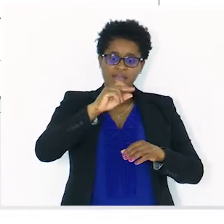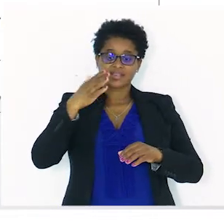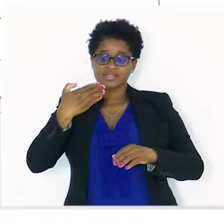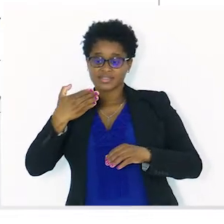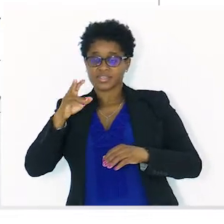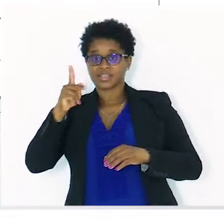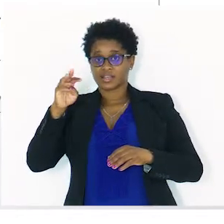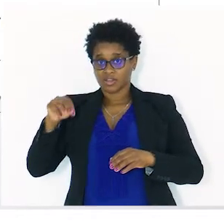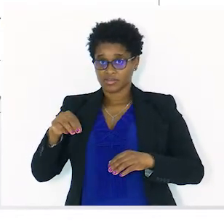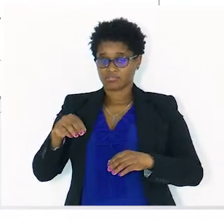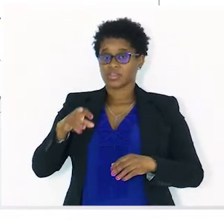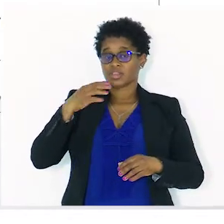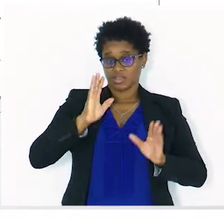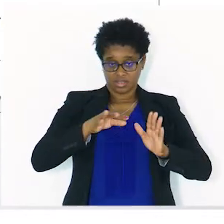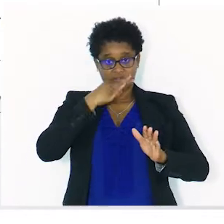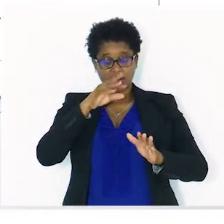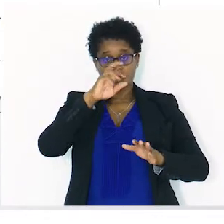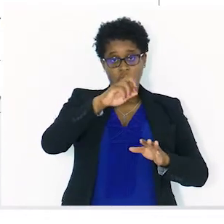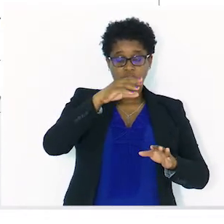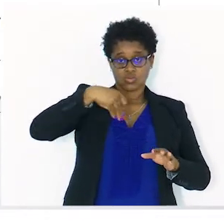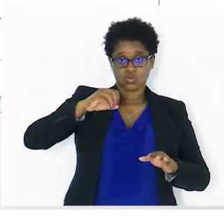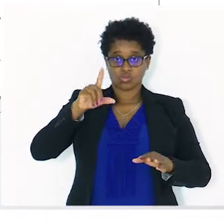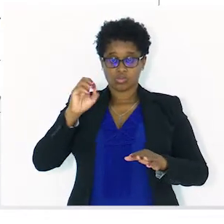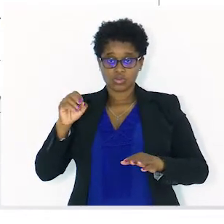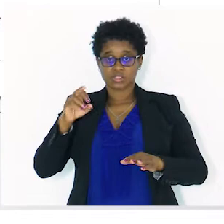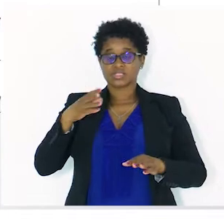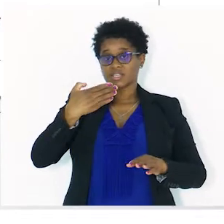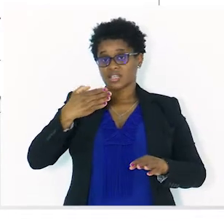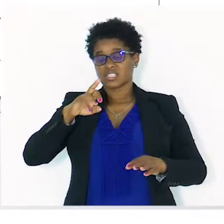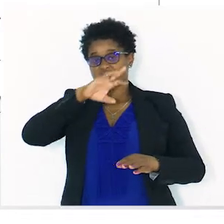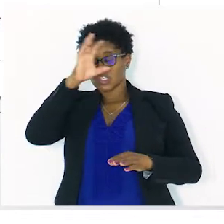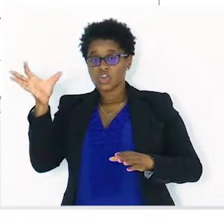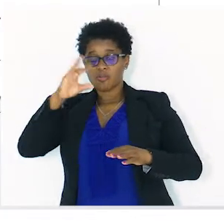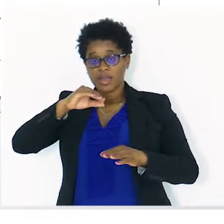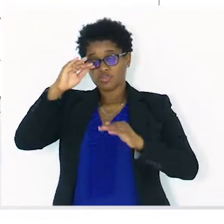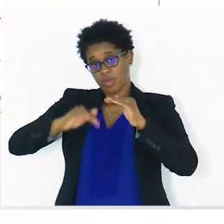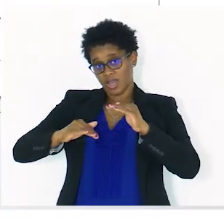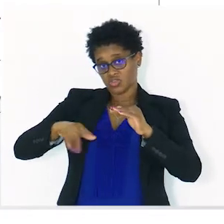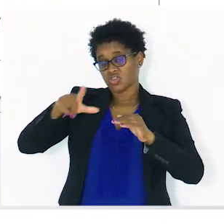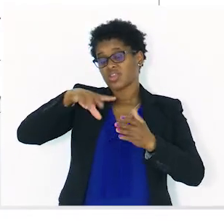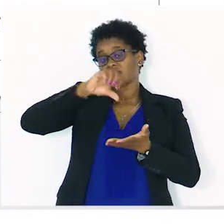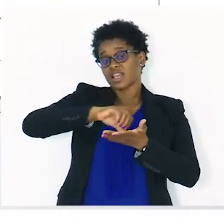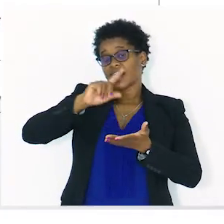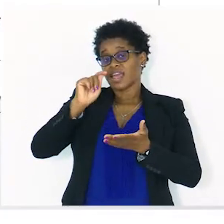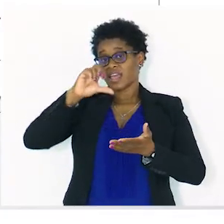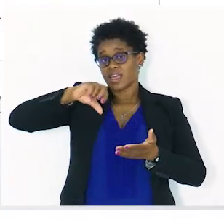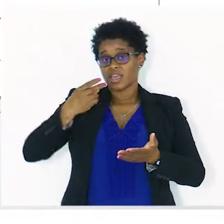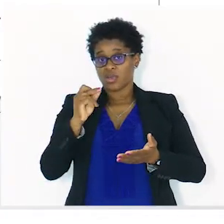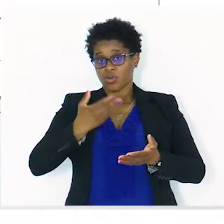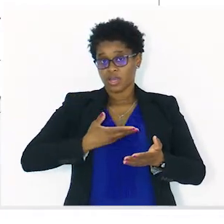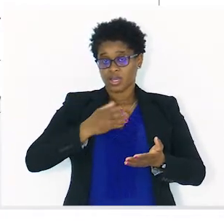nos polos, 17 nas regiões mais baixas, mais na zona central do Equador, etc. Ocorrências de